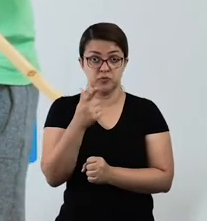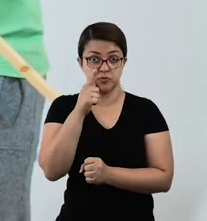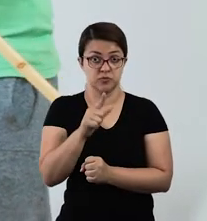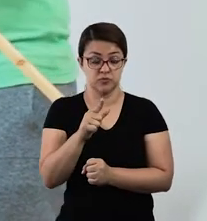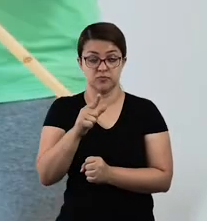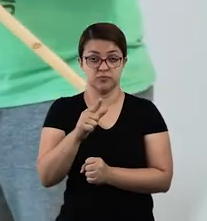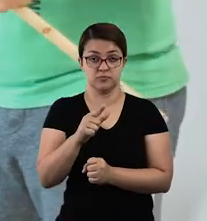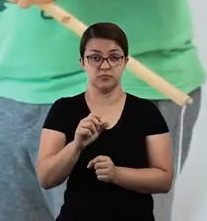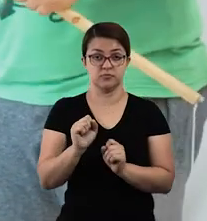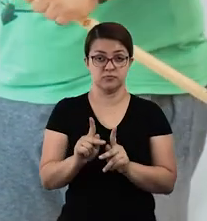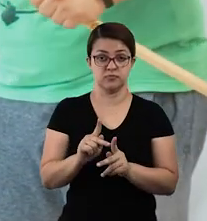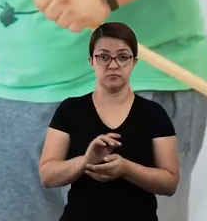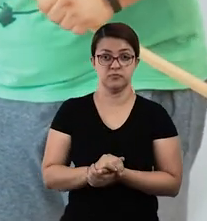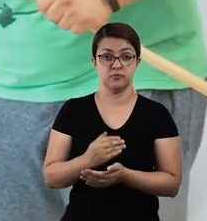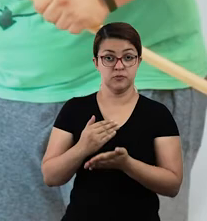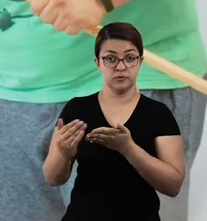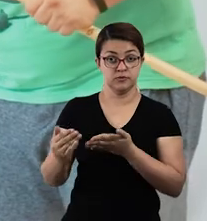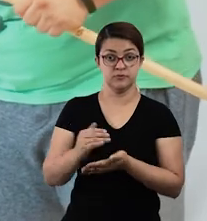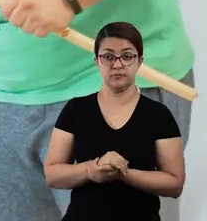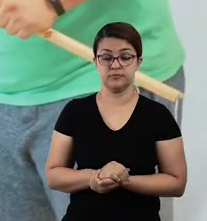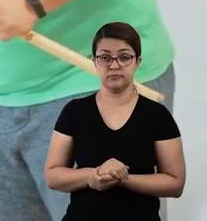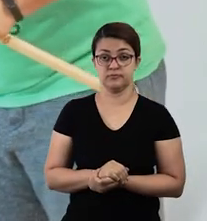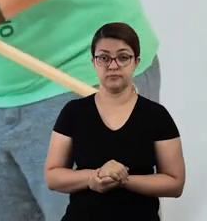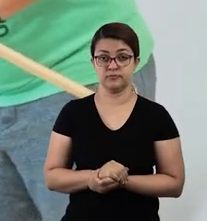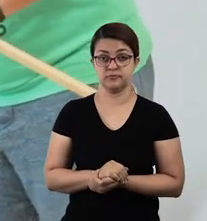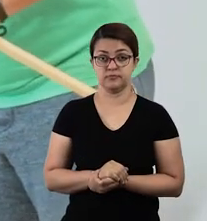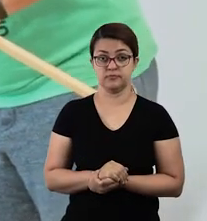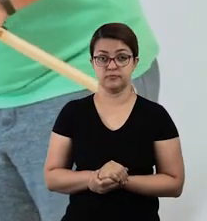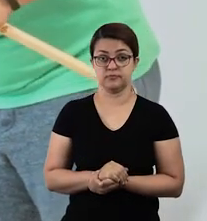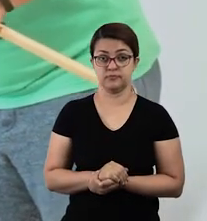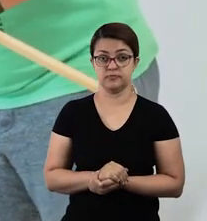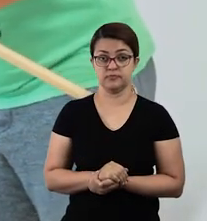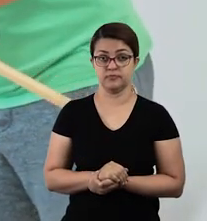tá? Então, ó, vamos iniciar aqui, ó.